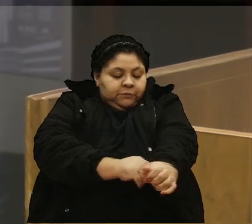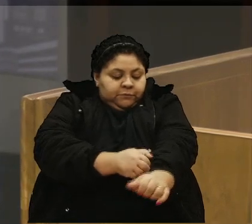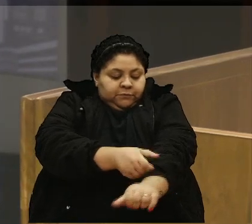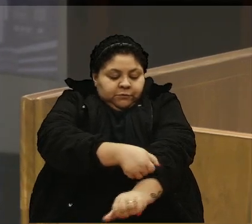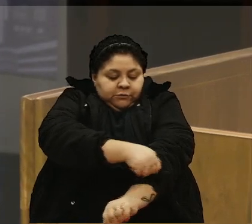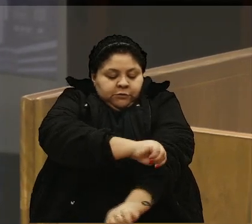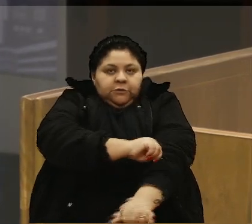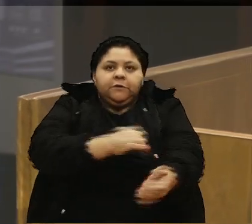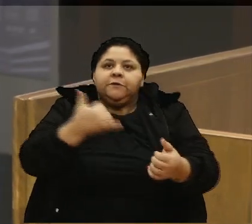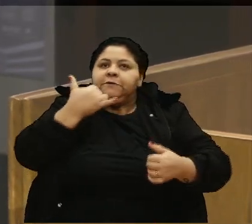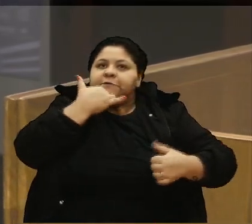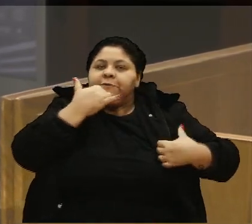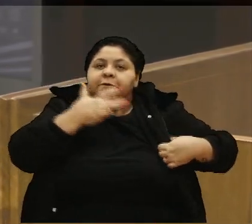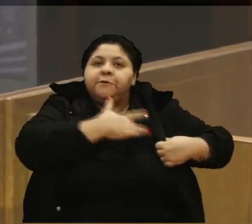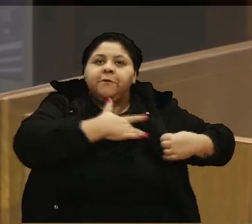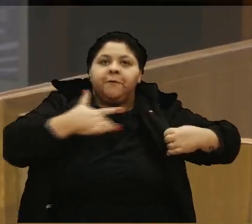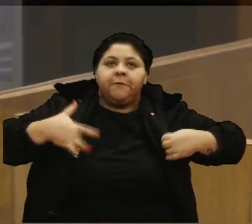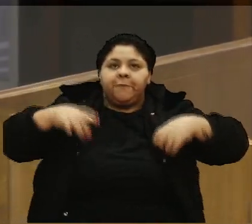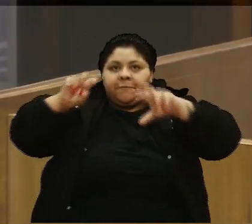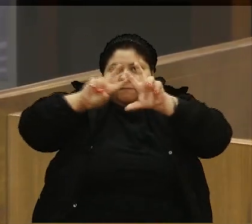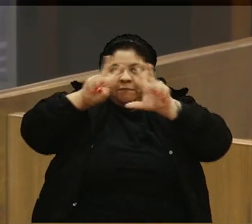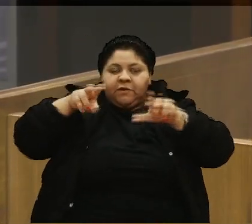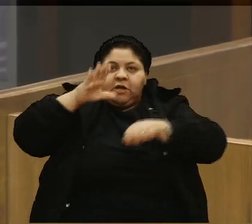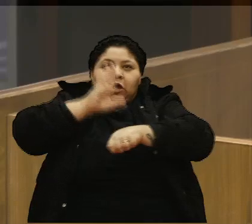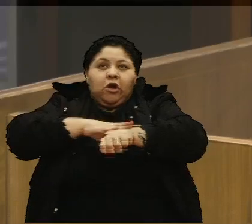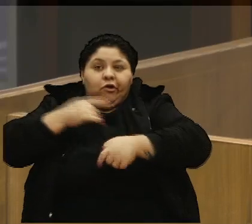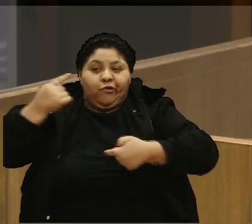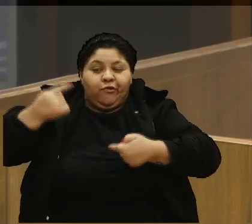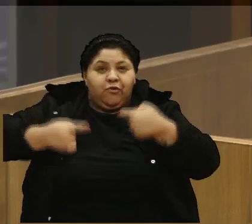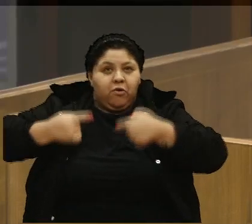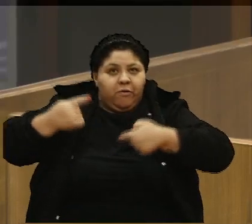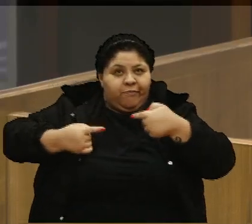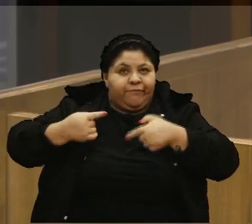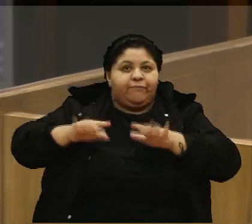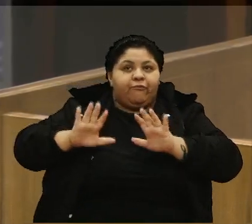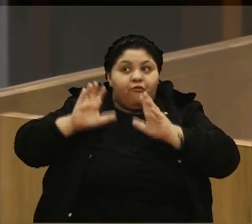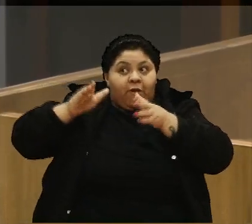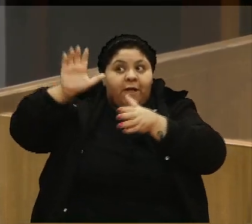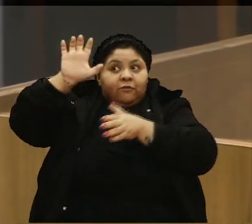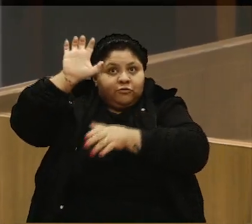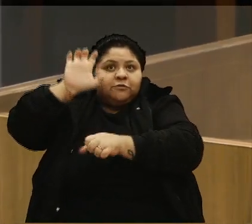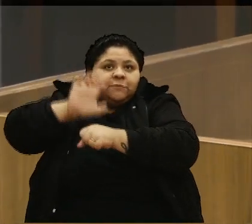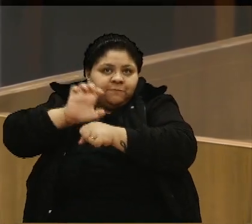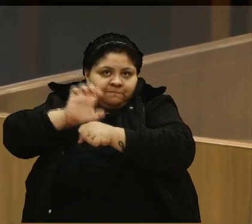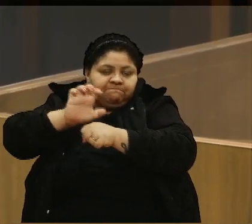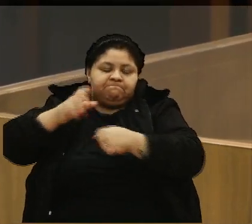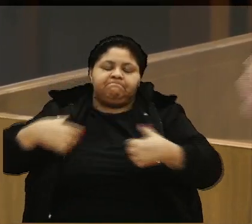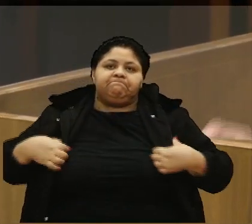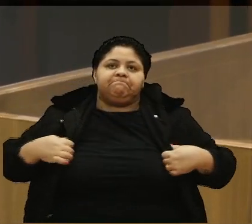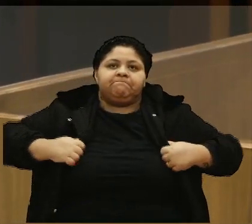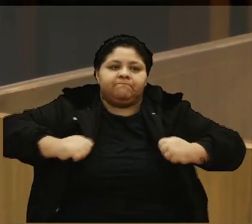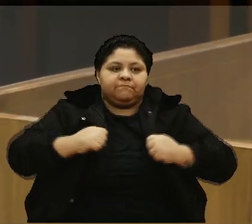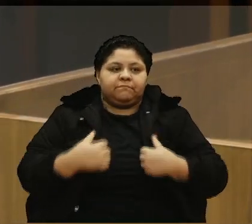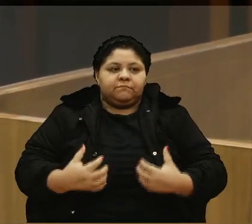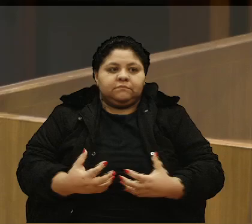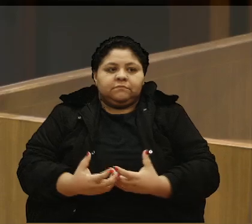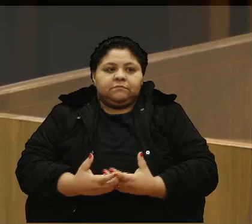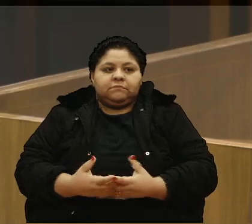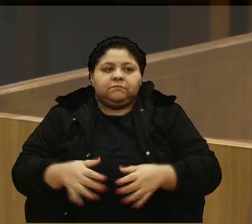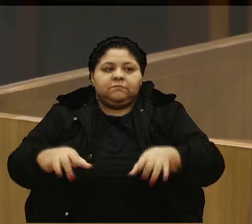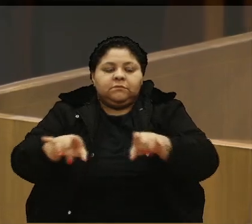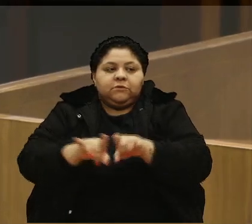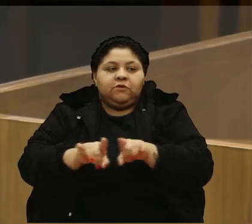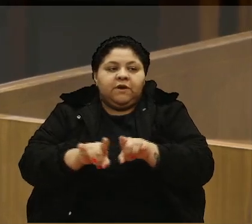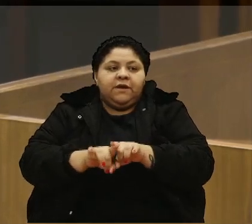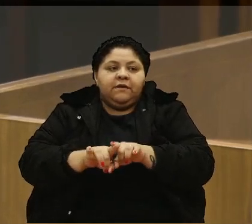que os debates são acirrados aqui na Câmara de Vereadores, em nível de Estado, e foi oficializado